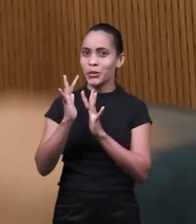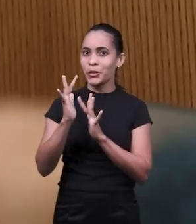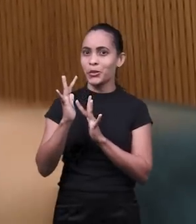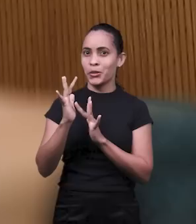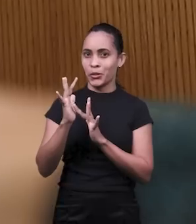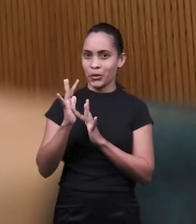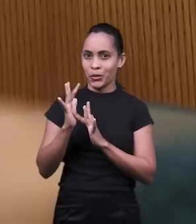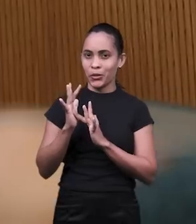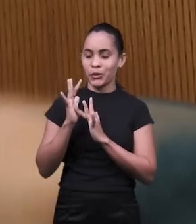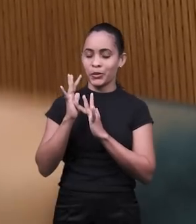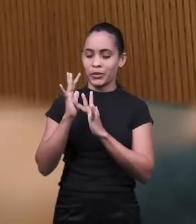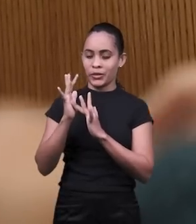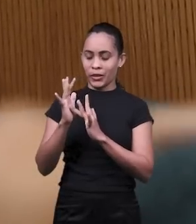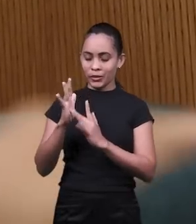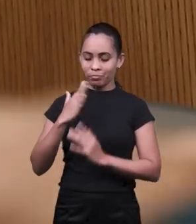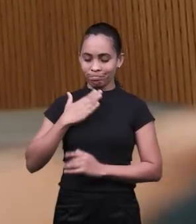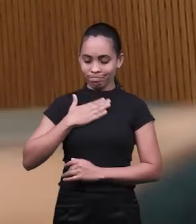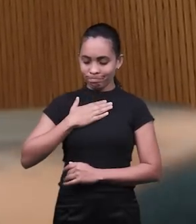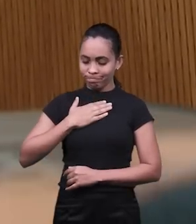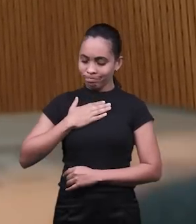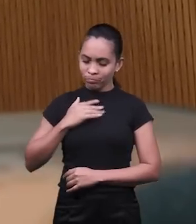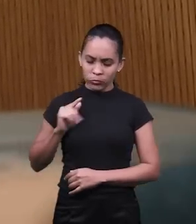Jesus, eu tomo a